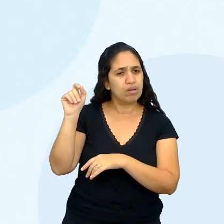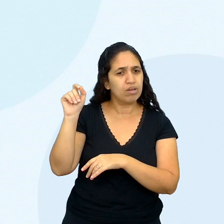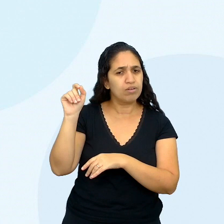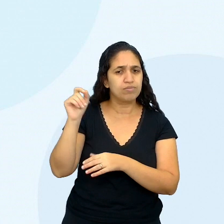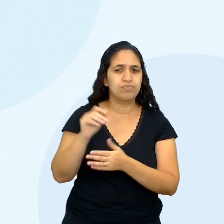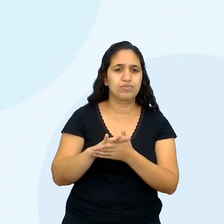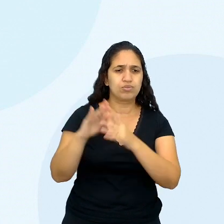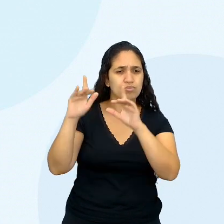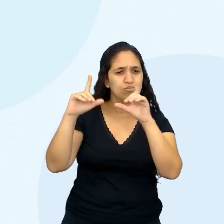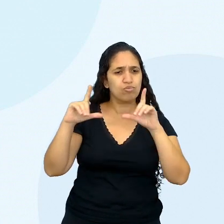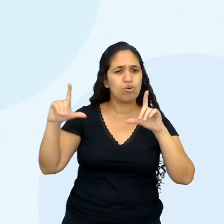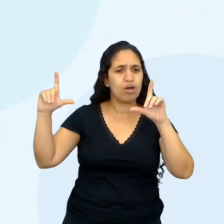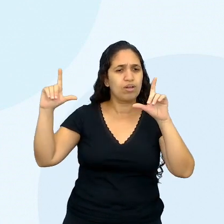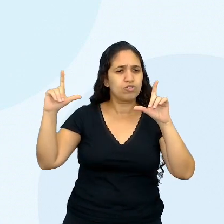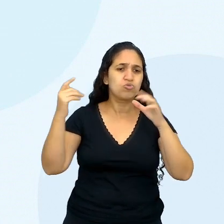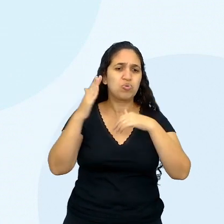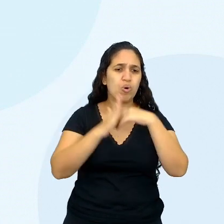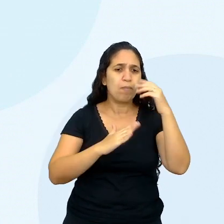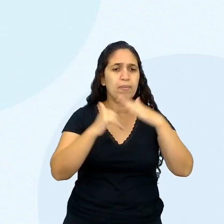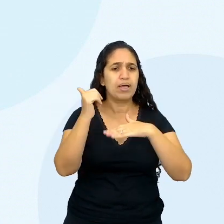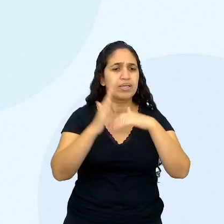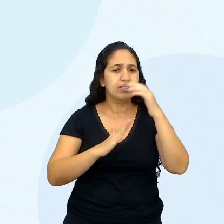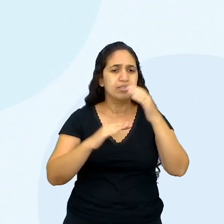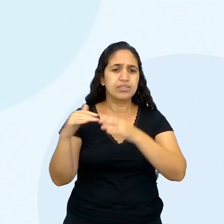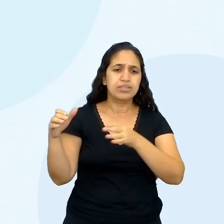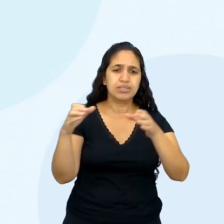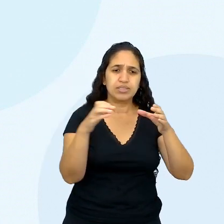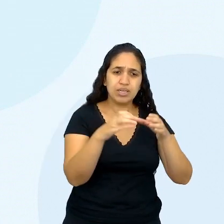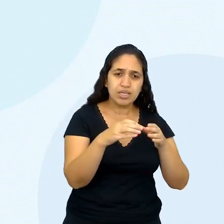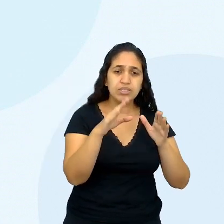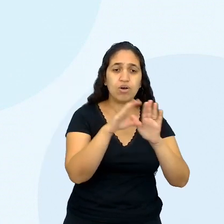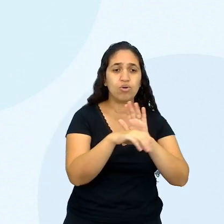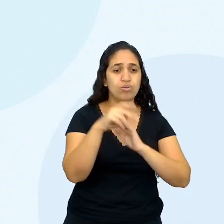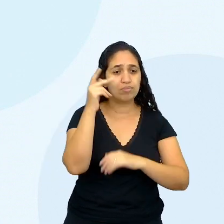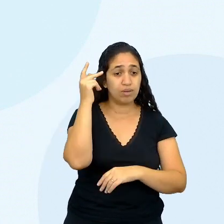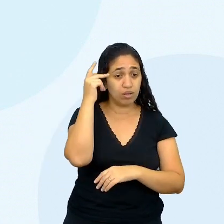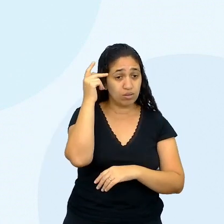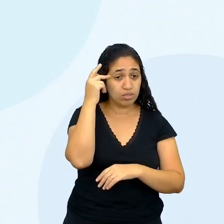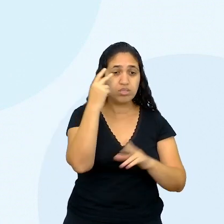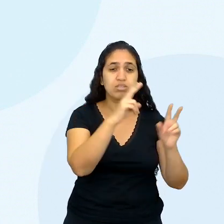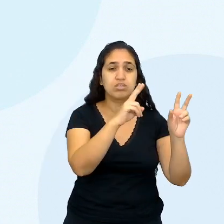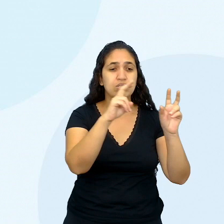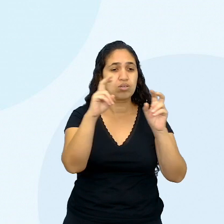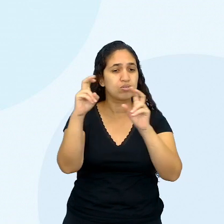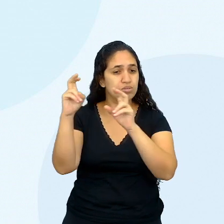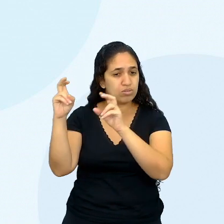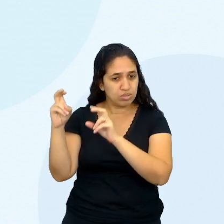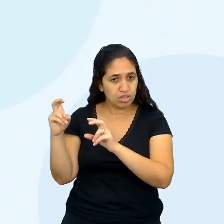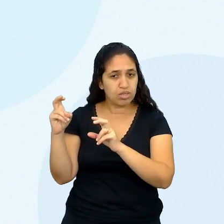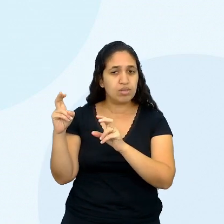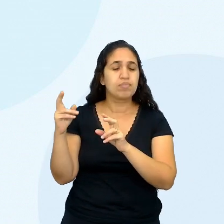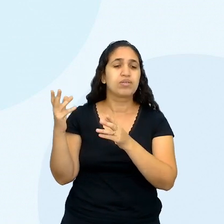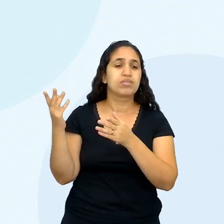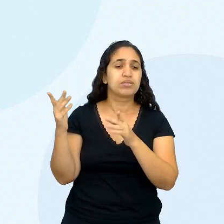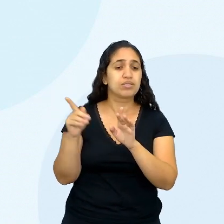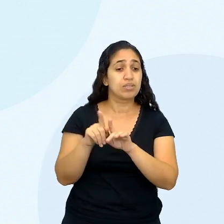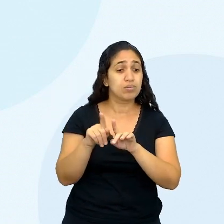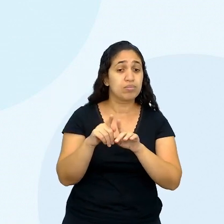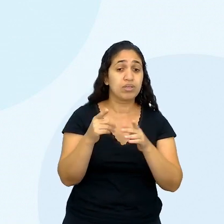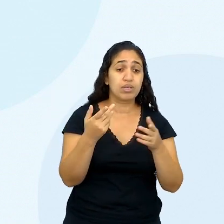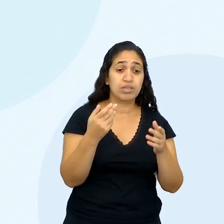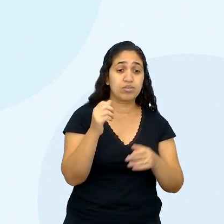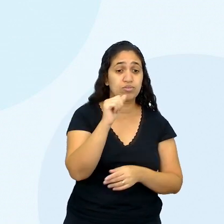né, do quadro de competências e habilidades correlatas do currículo paulista, os temas abordados no, e com os temas abordados no